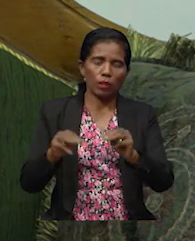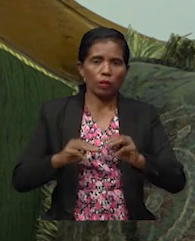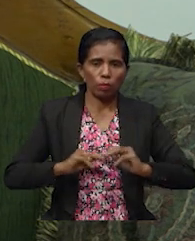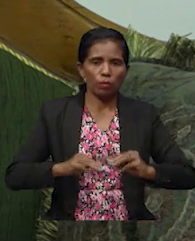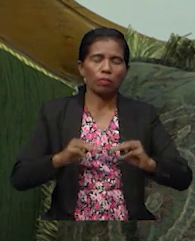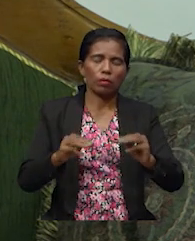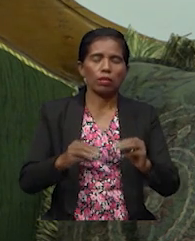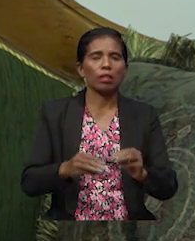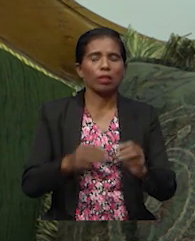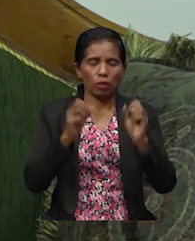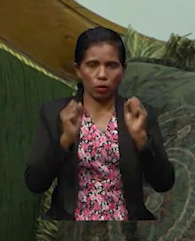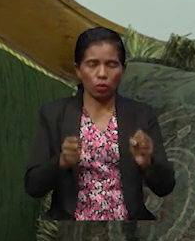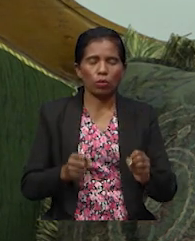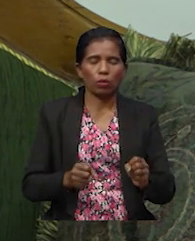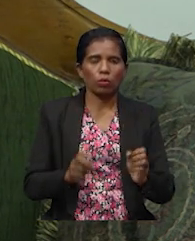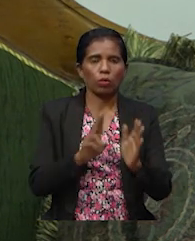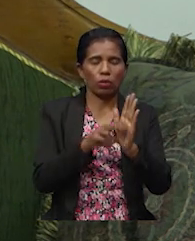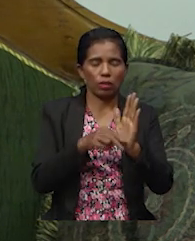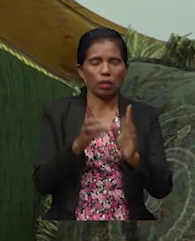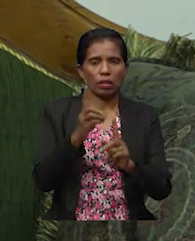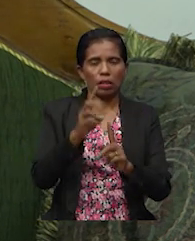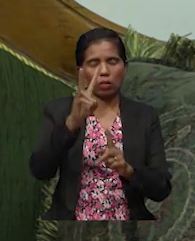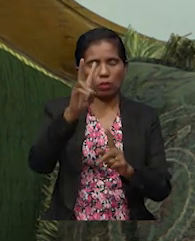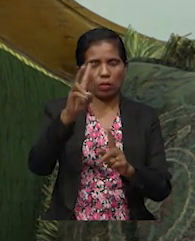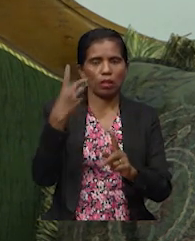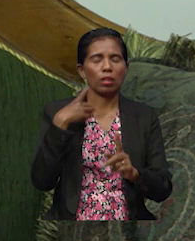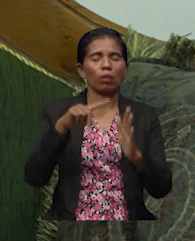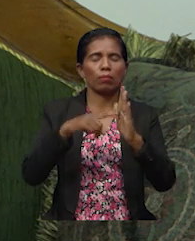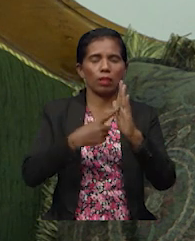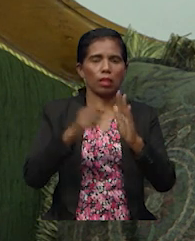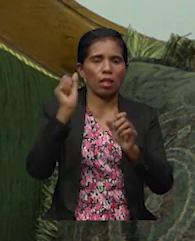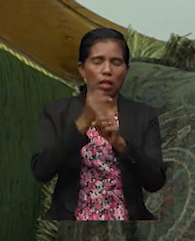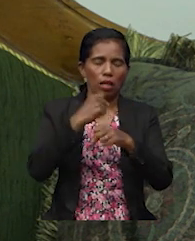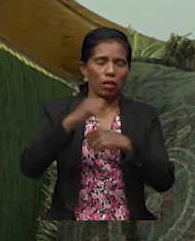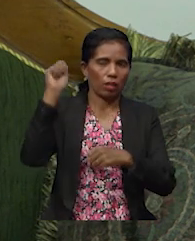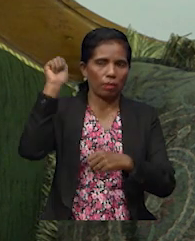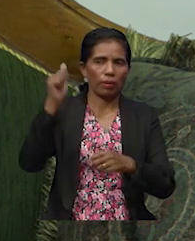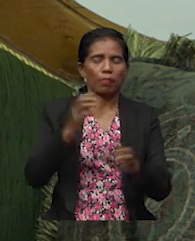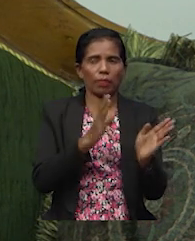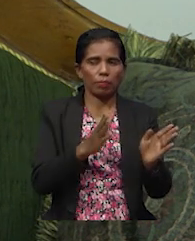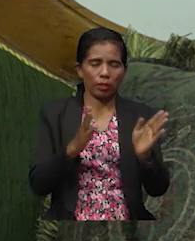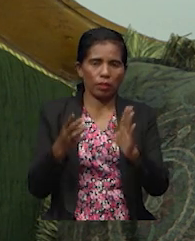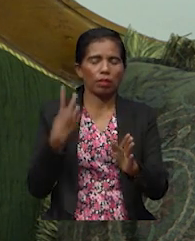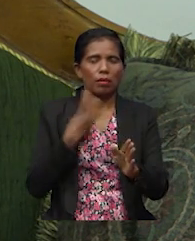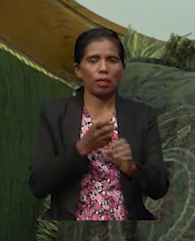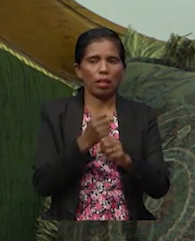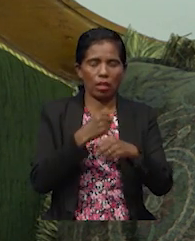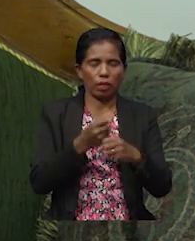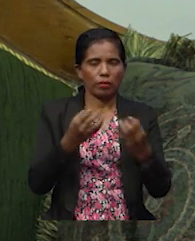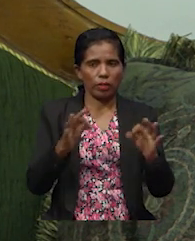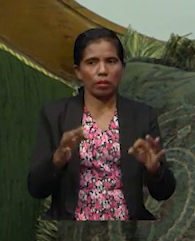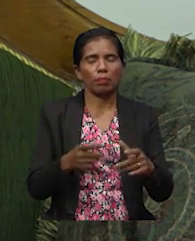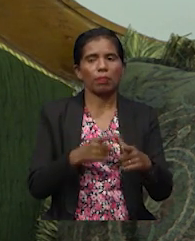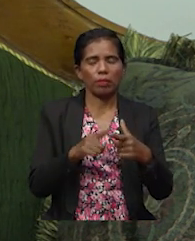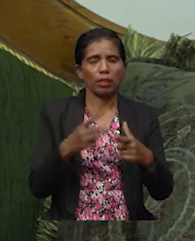neve magaiha dia 2 ita hahona a campanha preparação de início a mi halona mas ita heilai